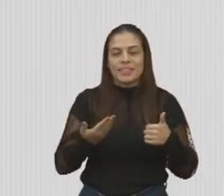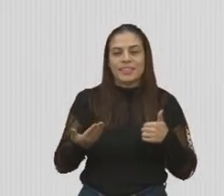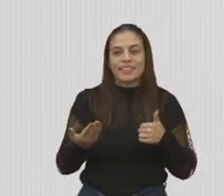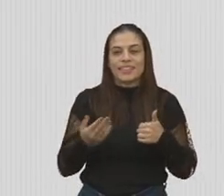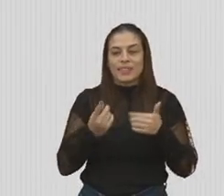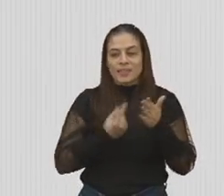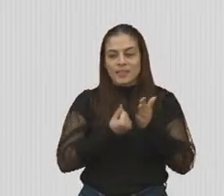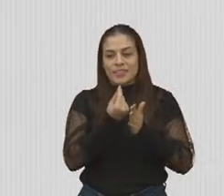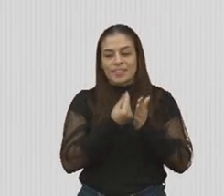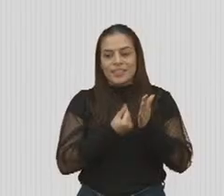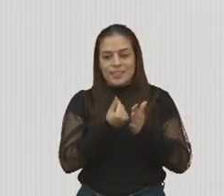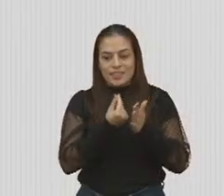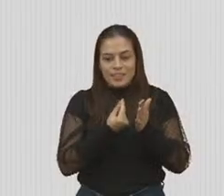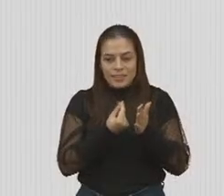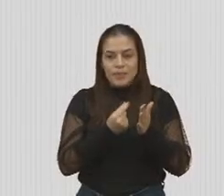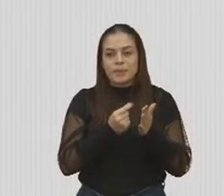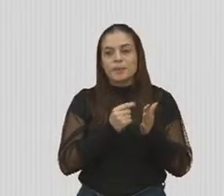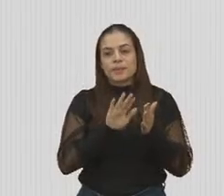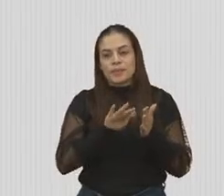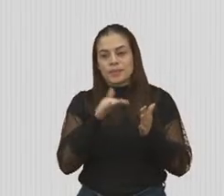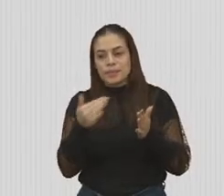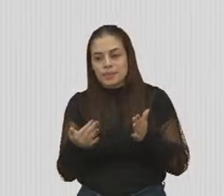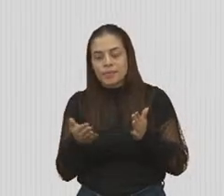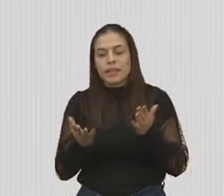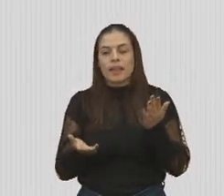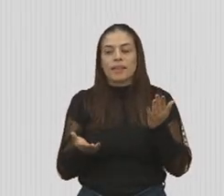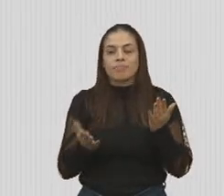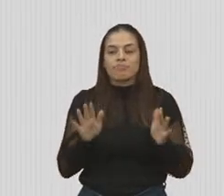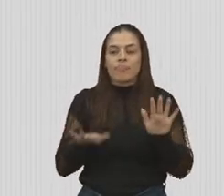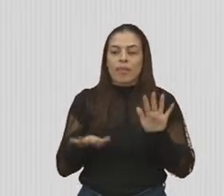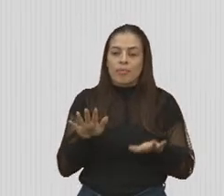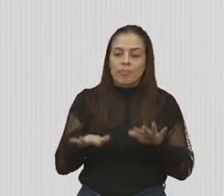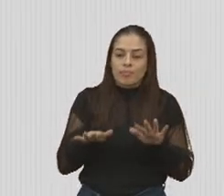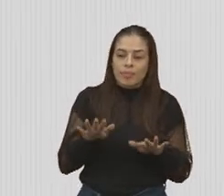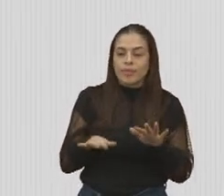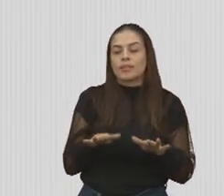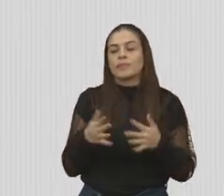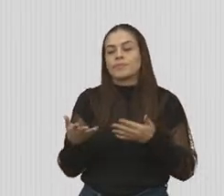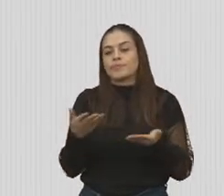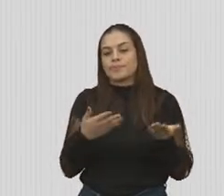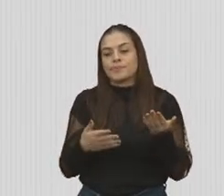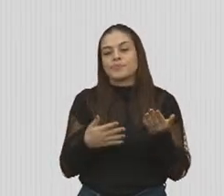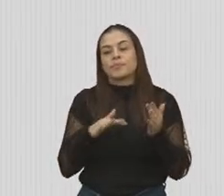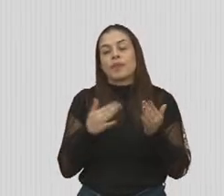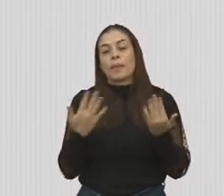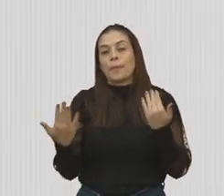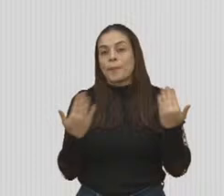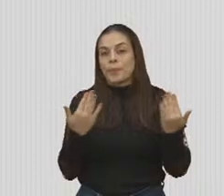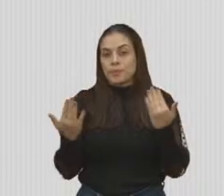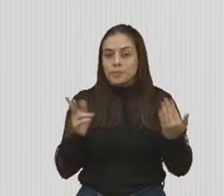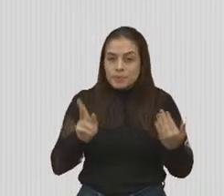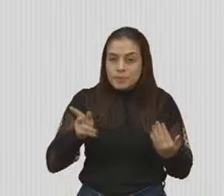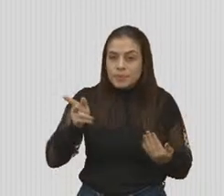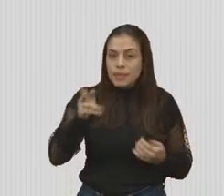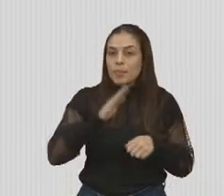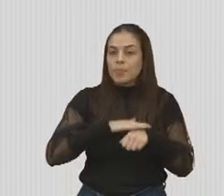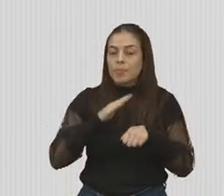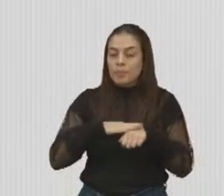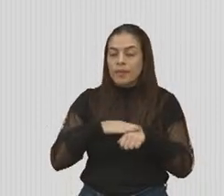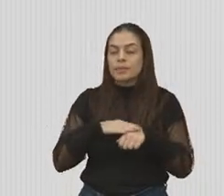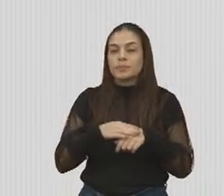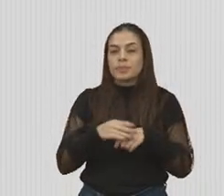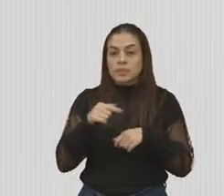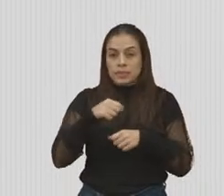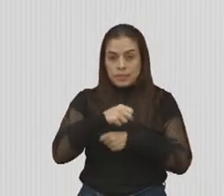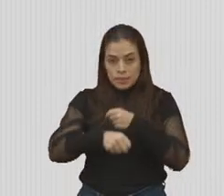pode não se realizar, vai depender das circunstâncias, porém a gente faz sempre esse comparativo. Para